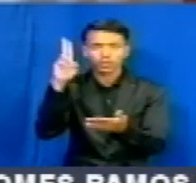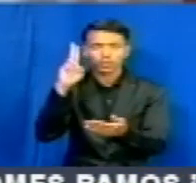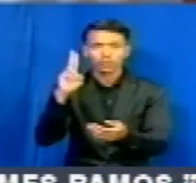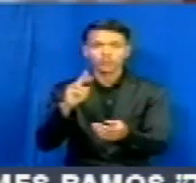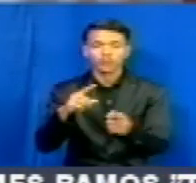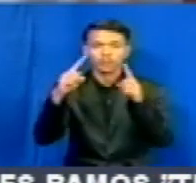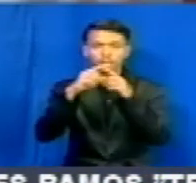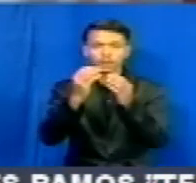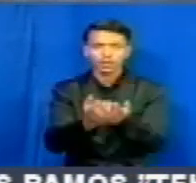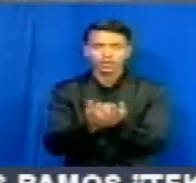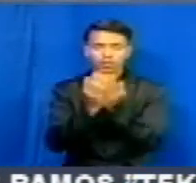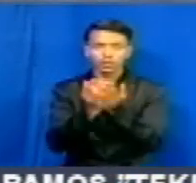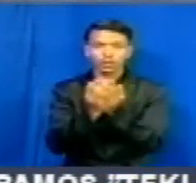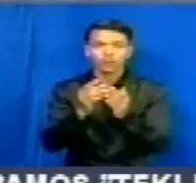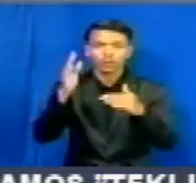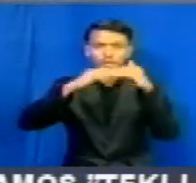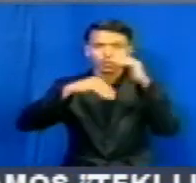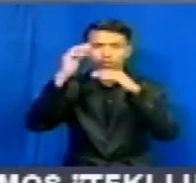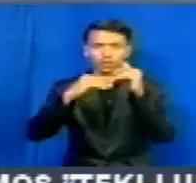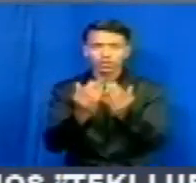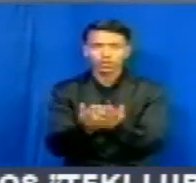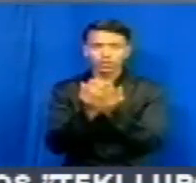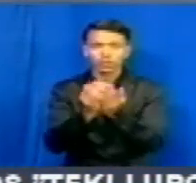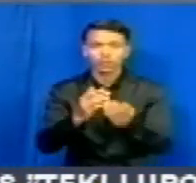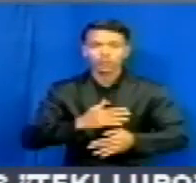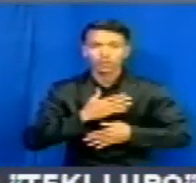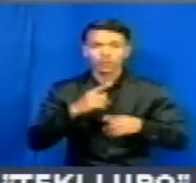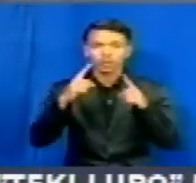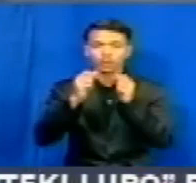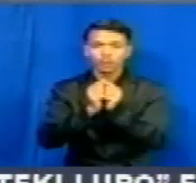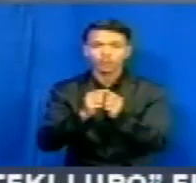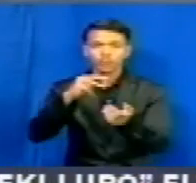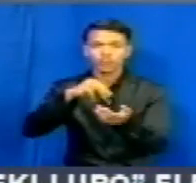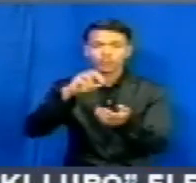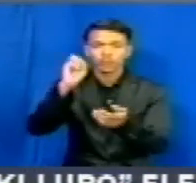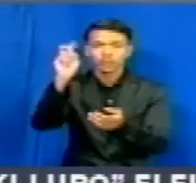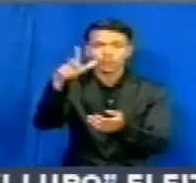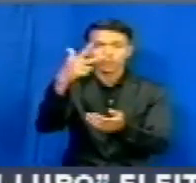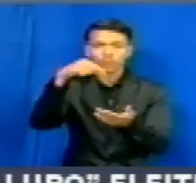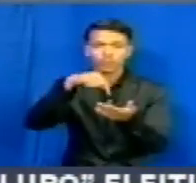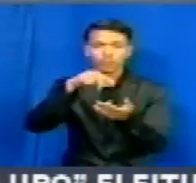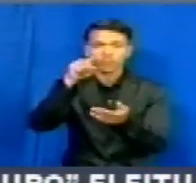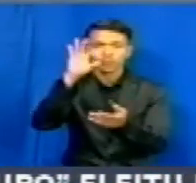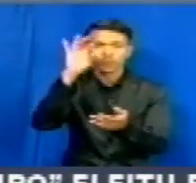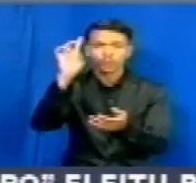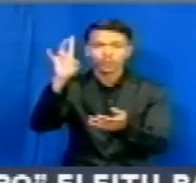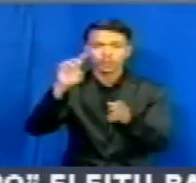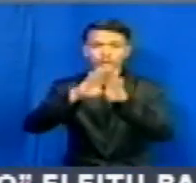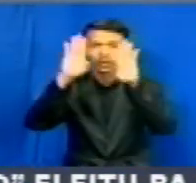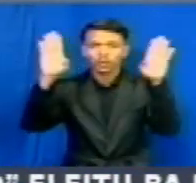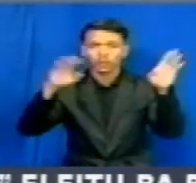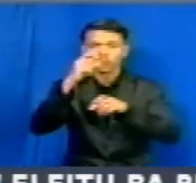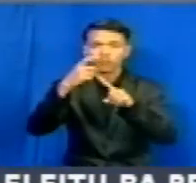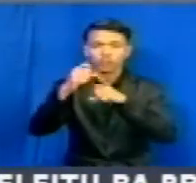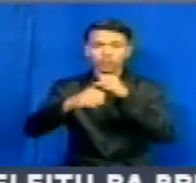né? Rone filha. Construção barro Rojak solo, hamutuk euro, milhão sanulu resin tolu ponto hitu, nebe inaugura, e haloran rua nulu resin nem